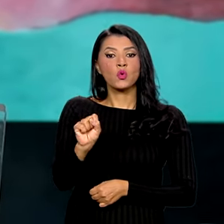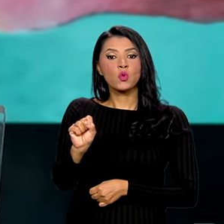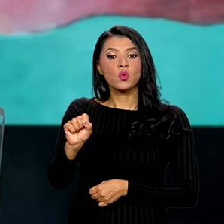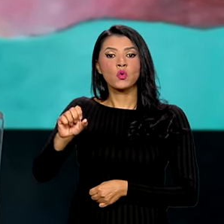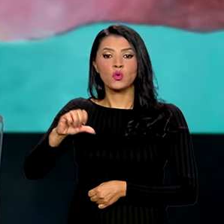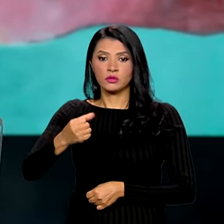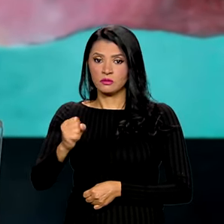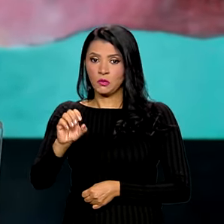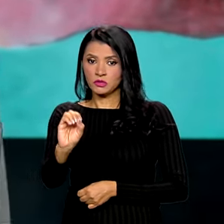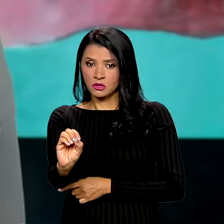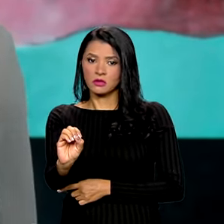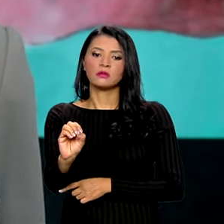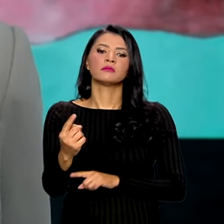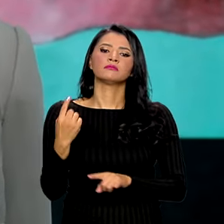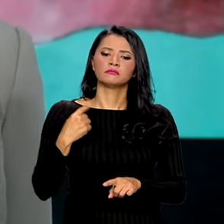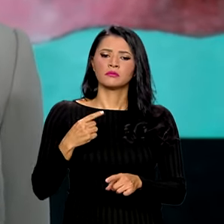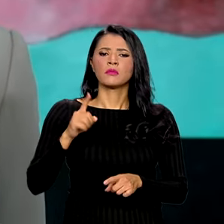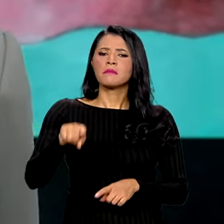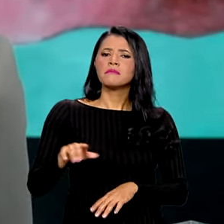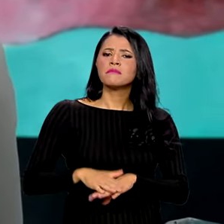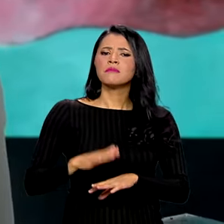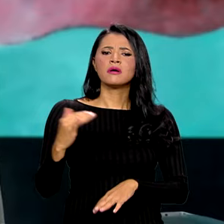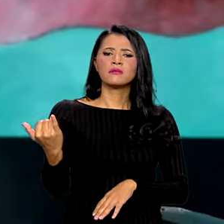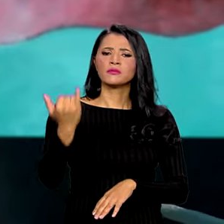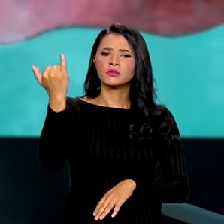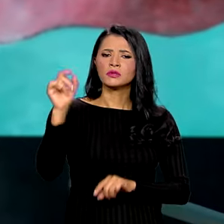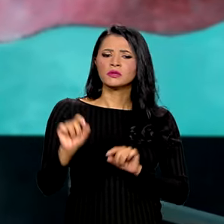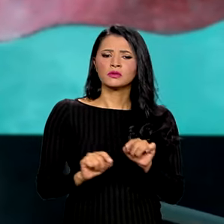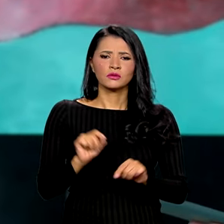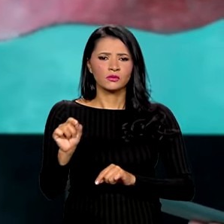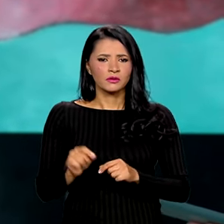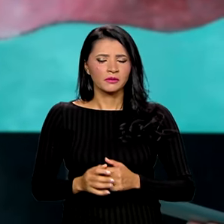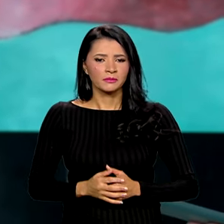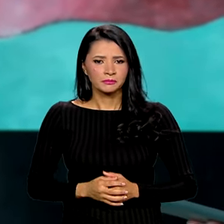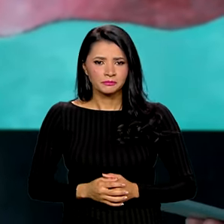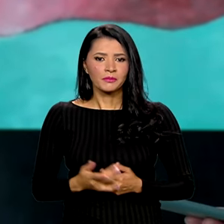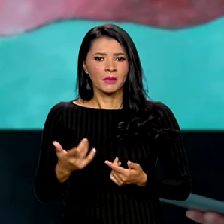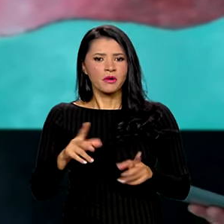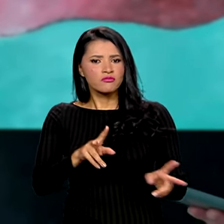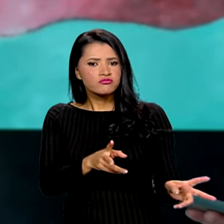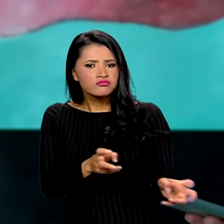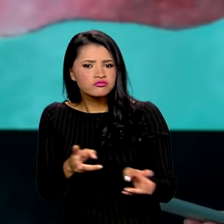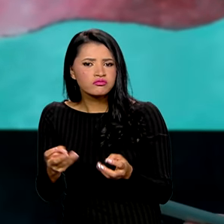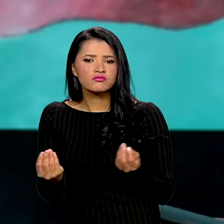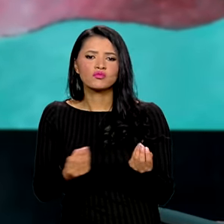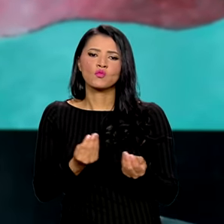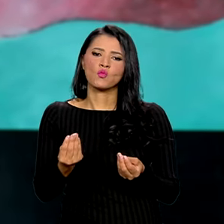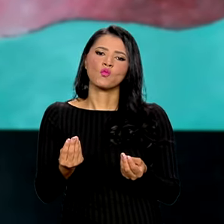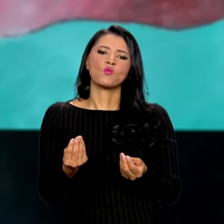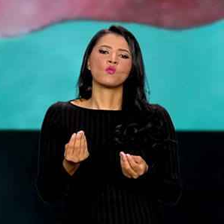é essa do projeto Artemis, que é exatamente para explorar